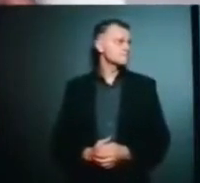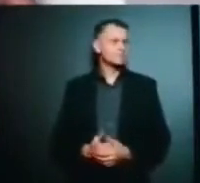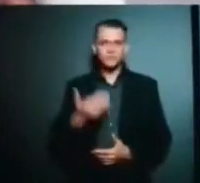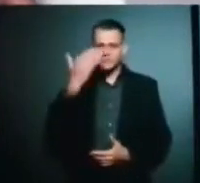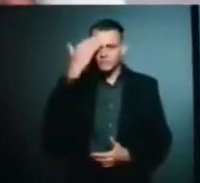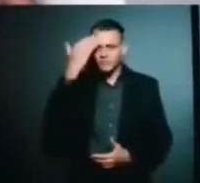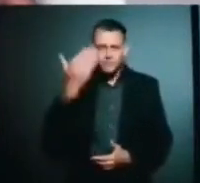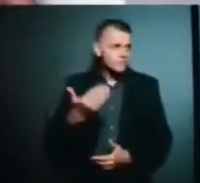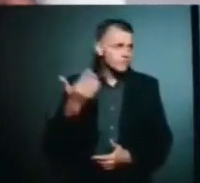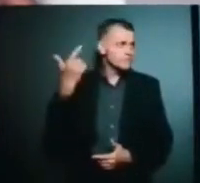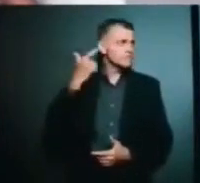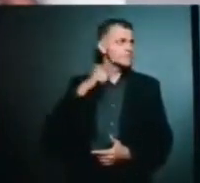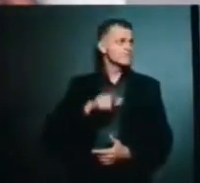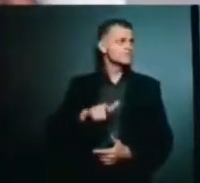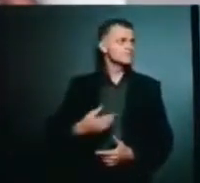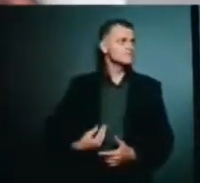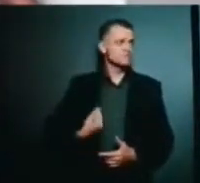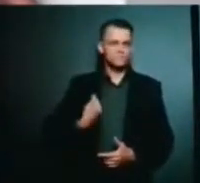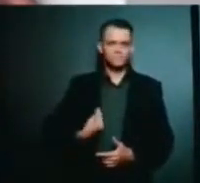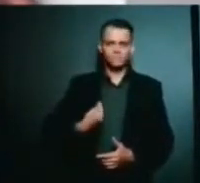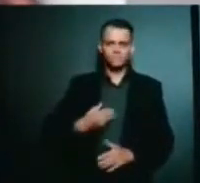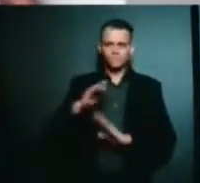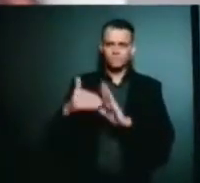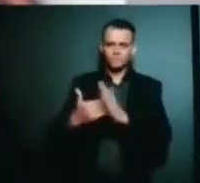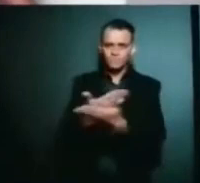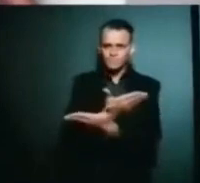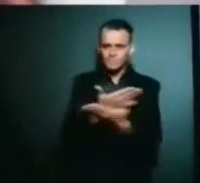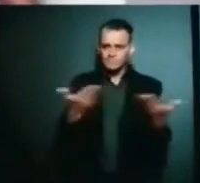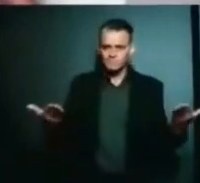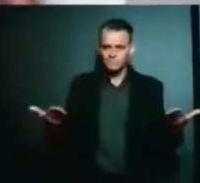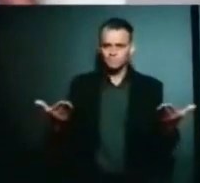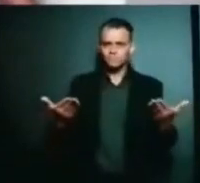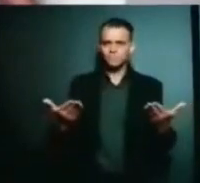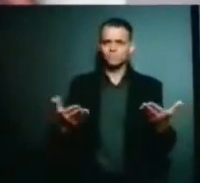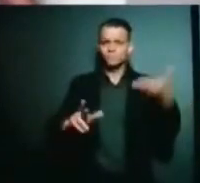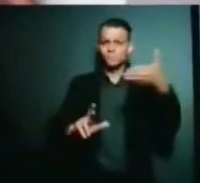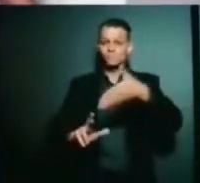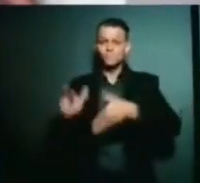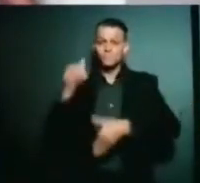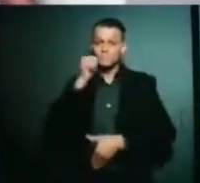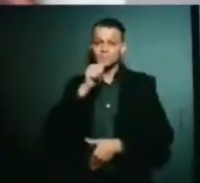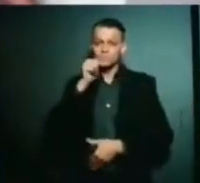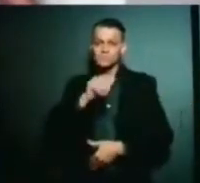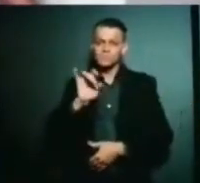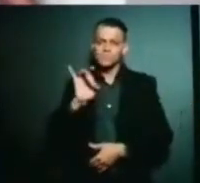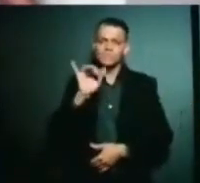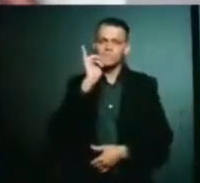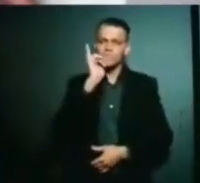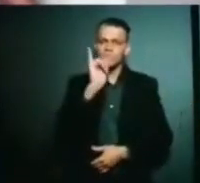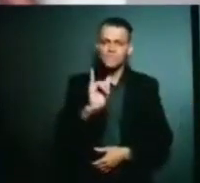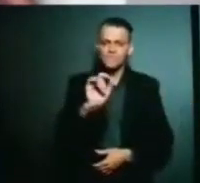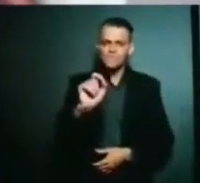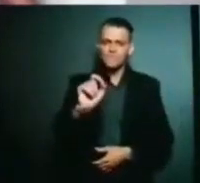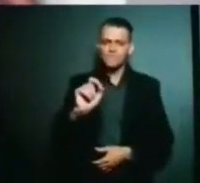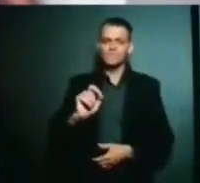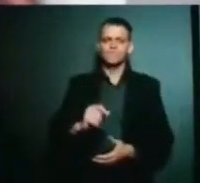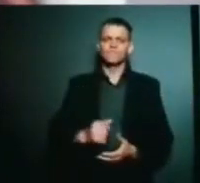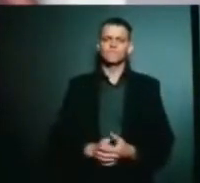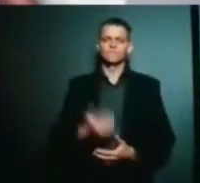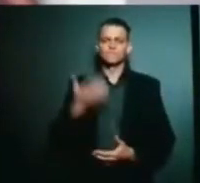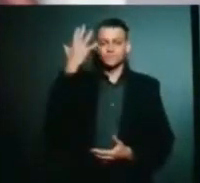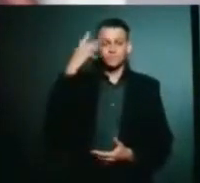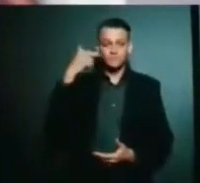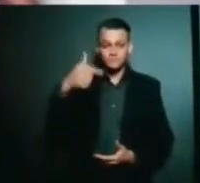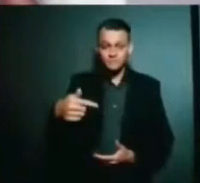Agradecer mais uma vez a presença de todos vocês aqui, acho que em nome das meninas, mas só um recado para esse 7 de